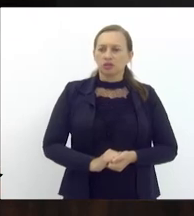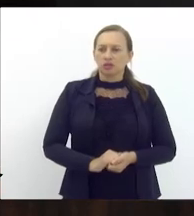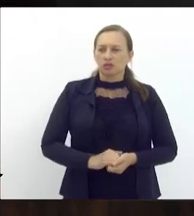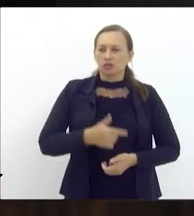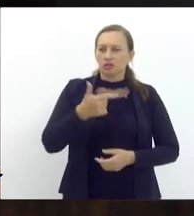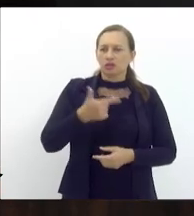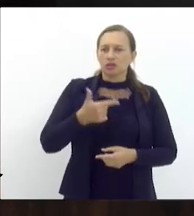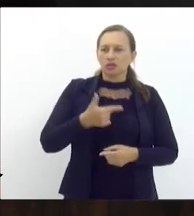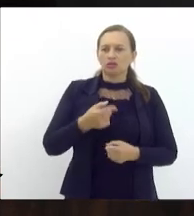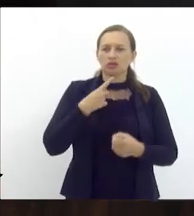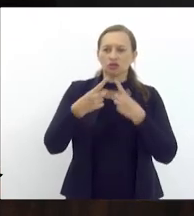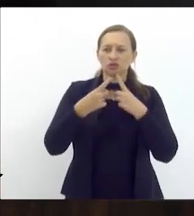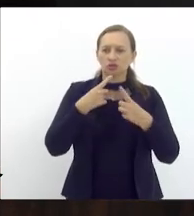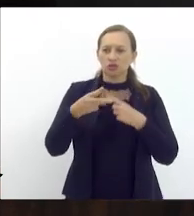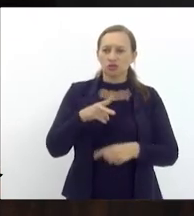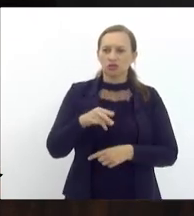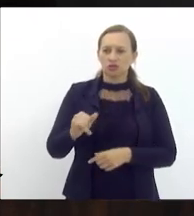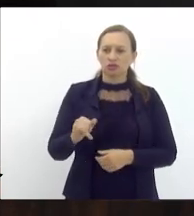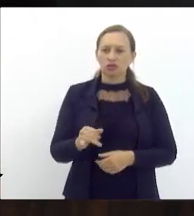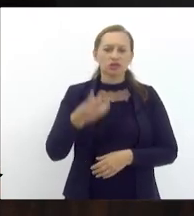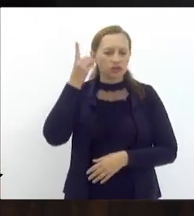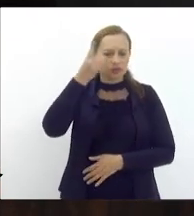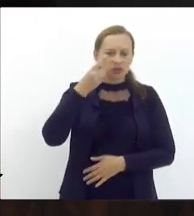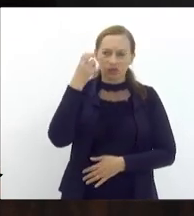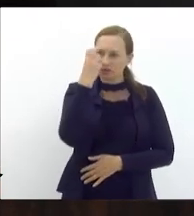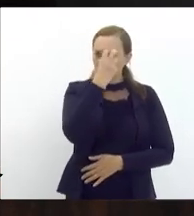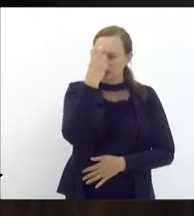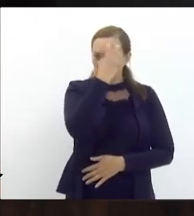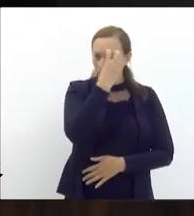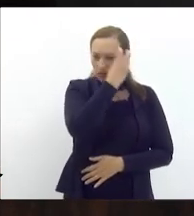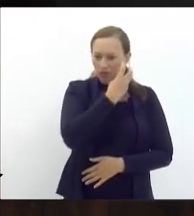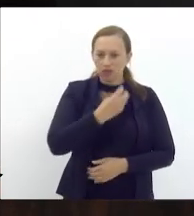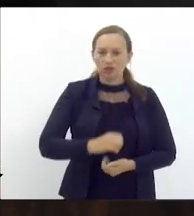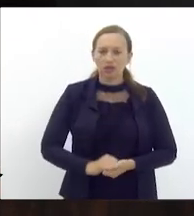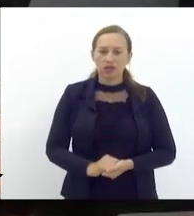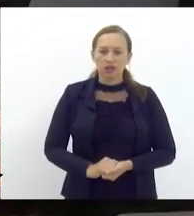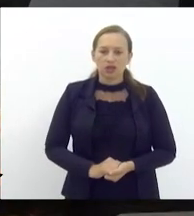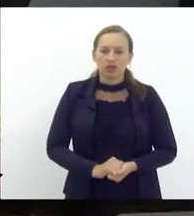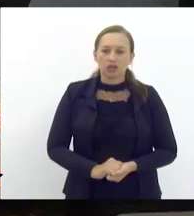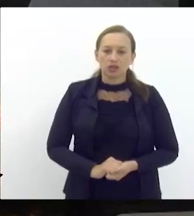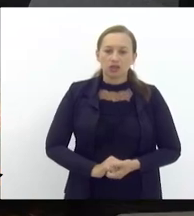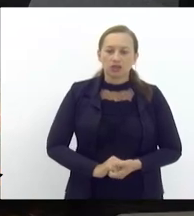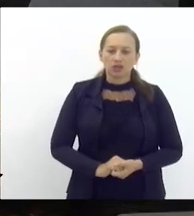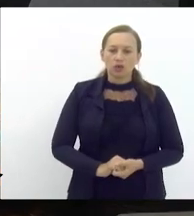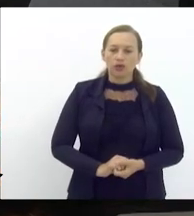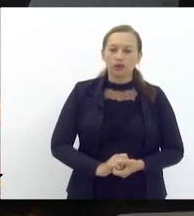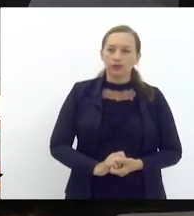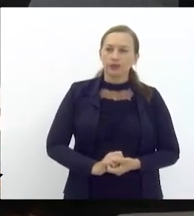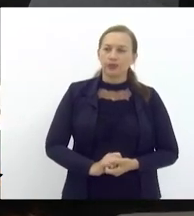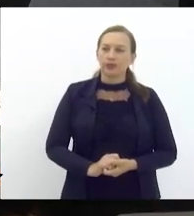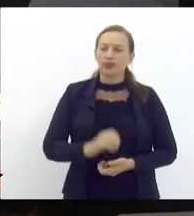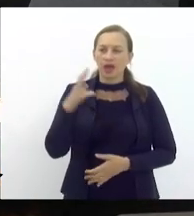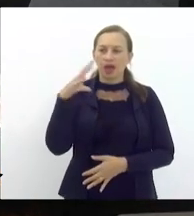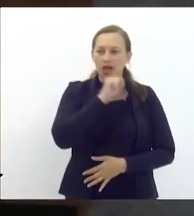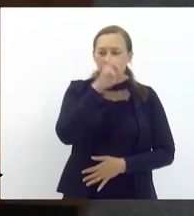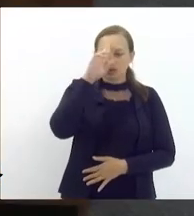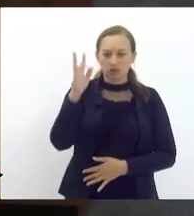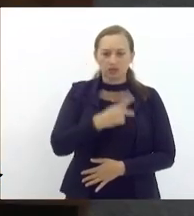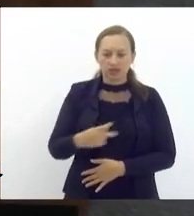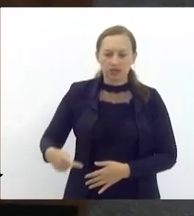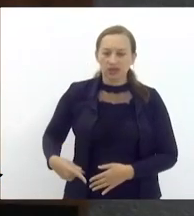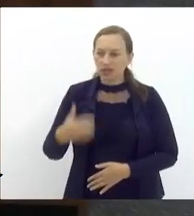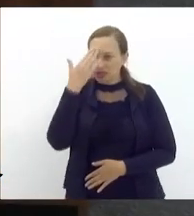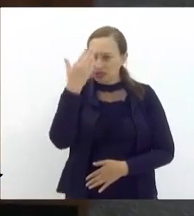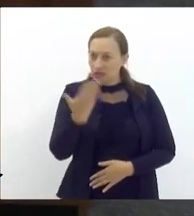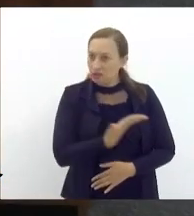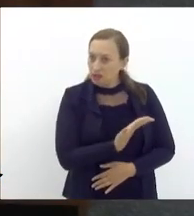segunda discussão deputada Verônica Lima presidenta muito rapidamente agradecer os colegas que